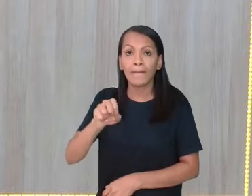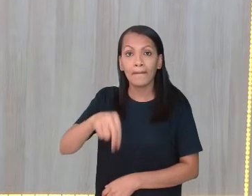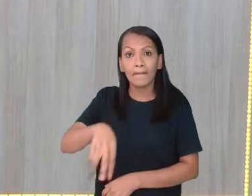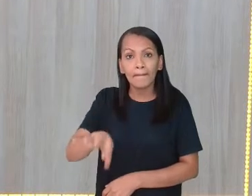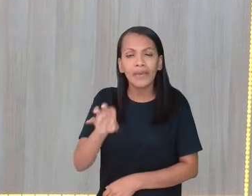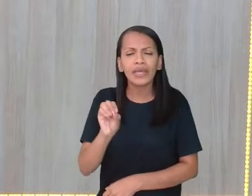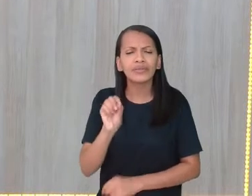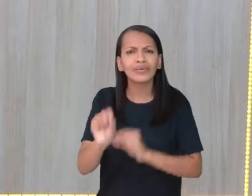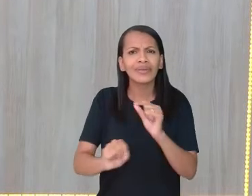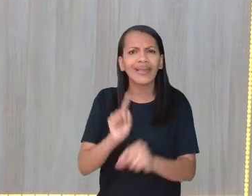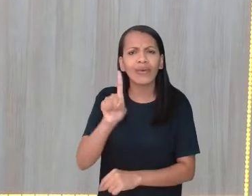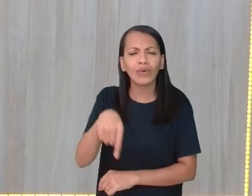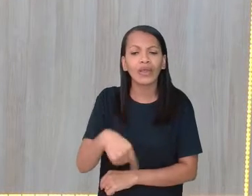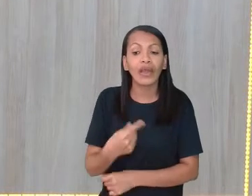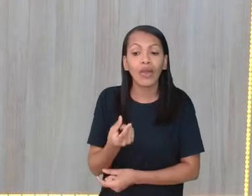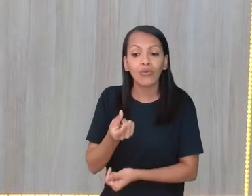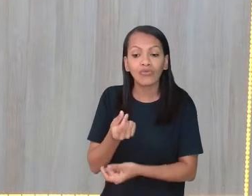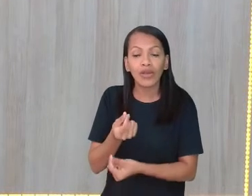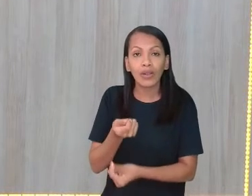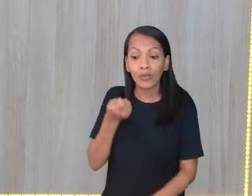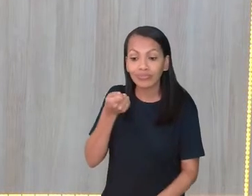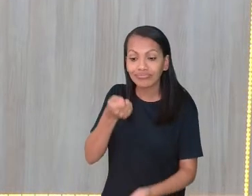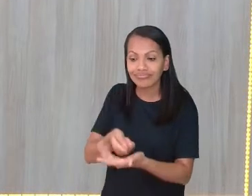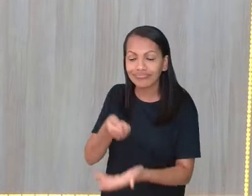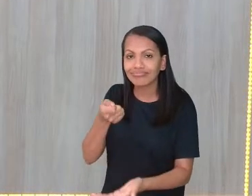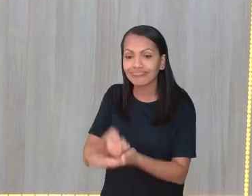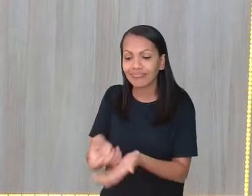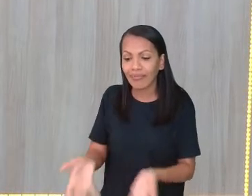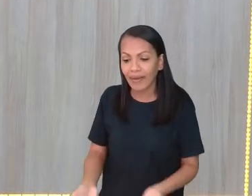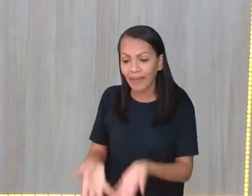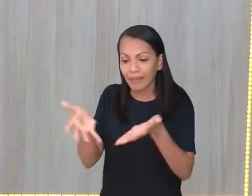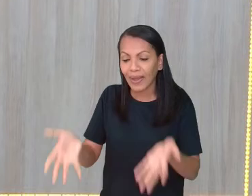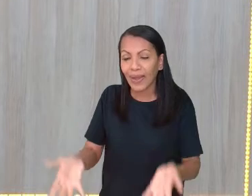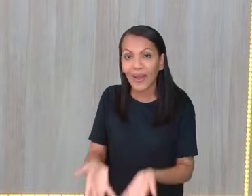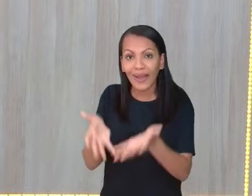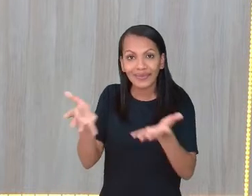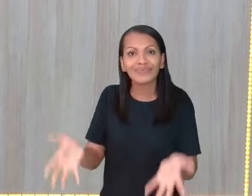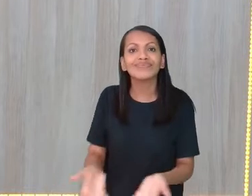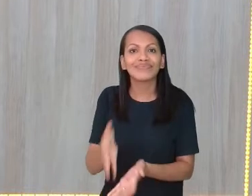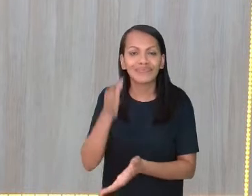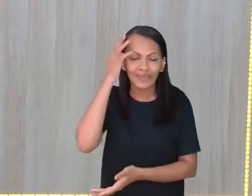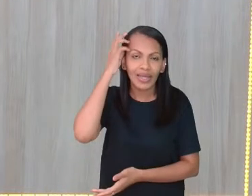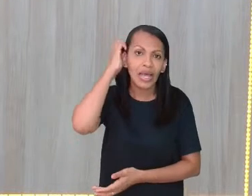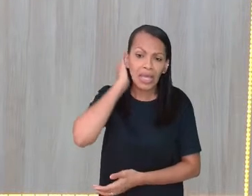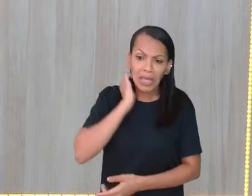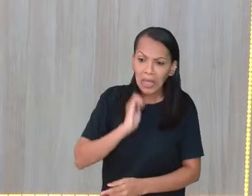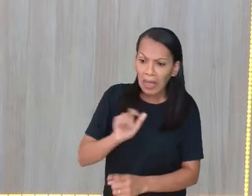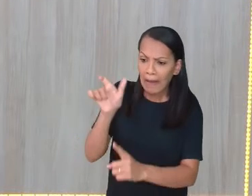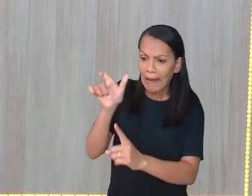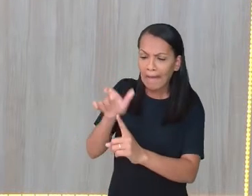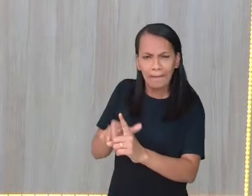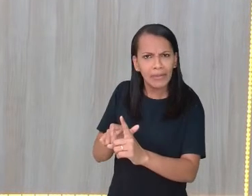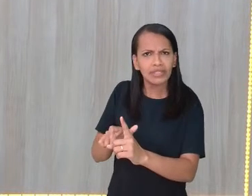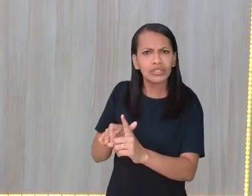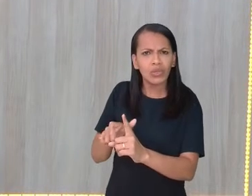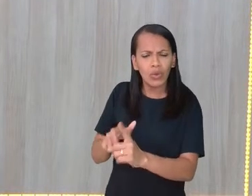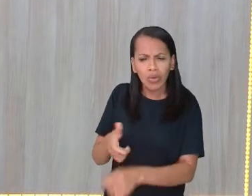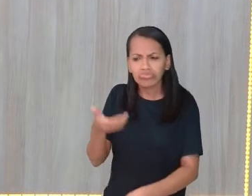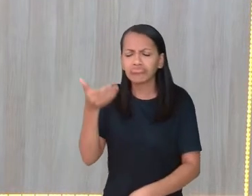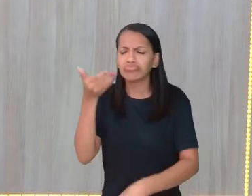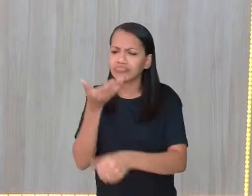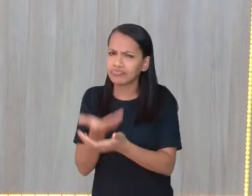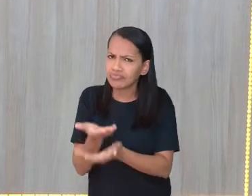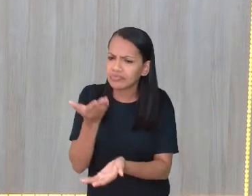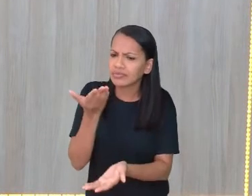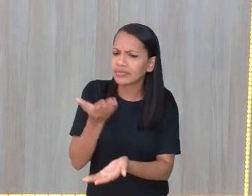estadual, nacional e municipal, programas de investimento em atletas, né, que estão ali entrando no